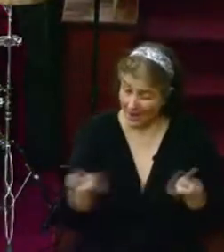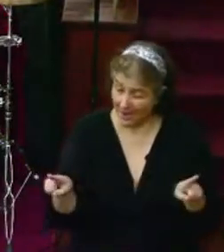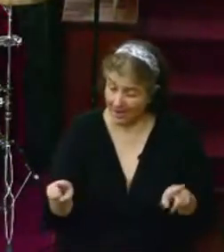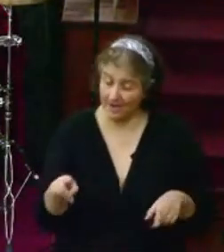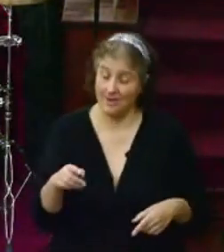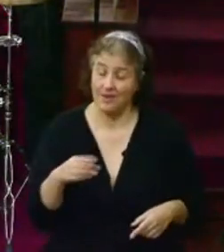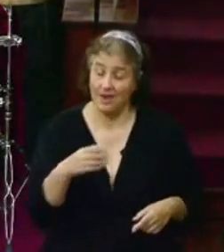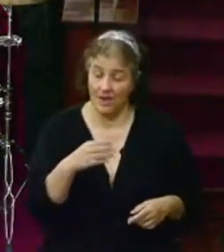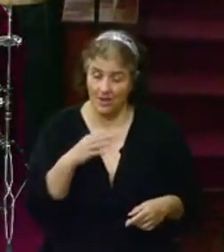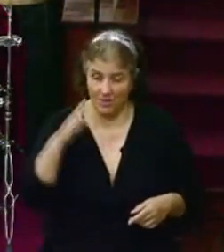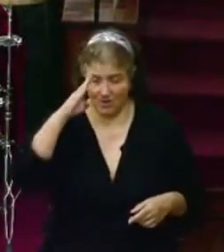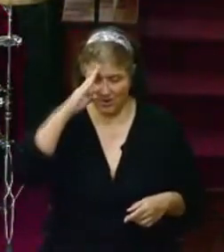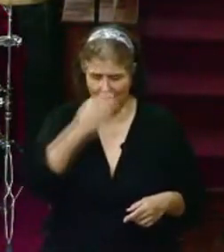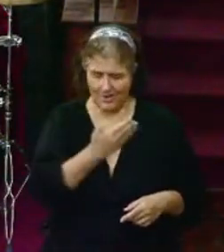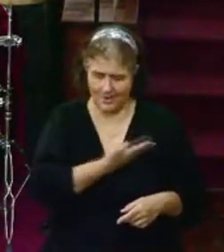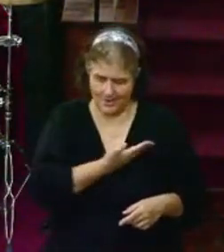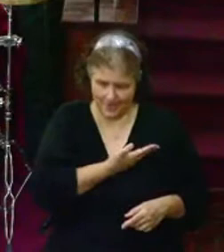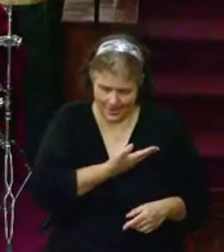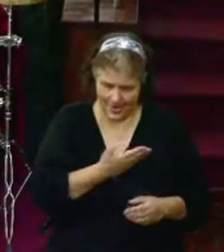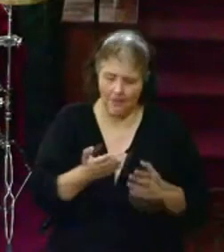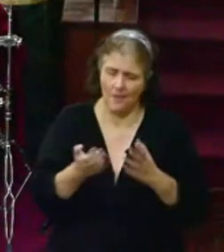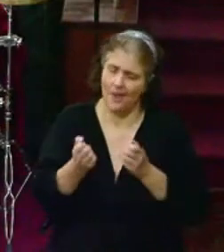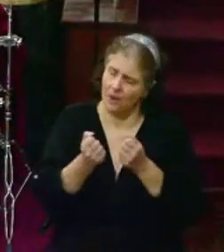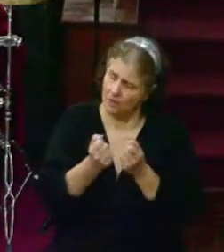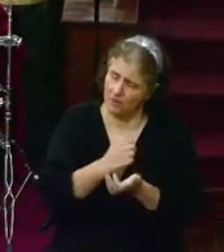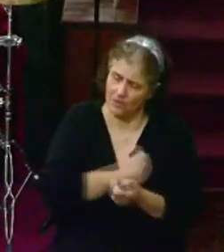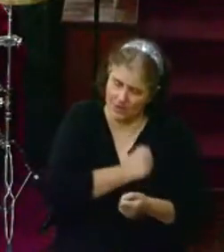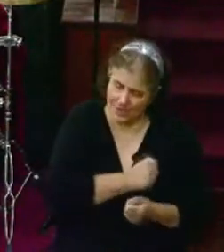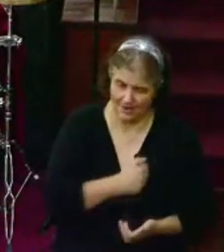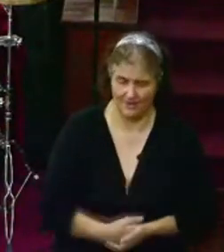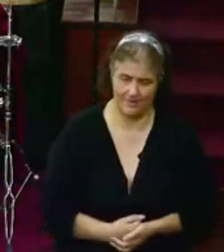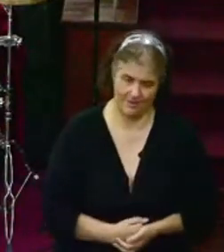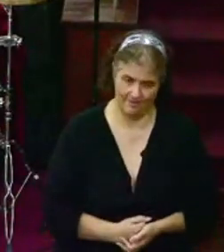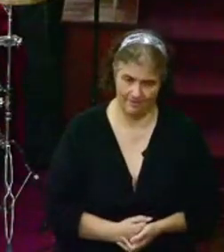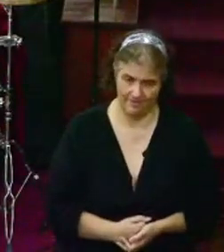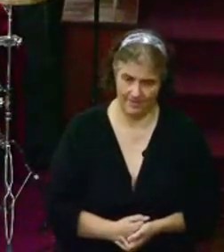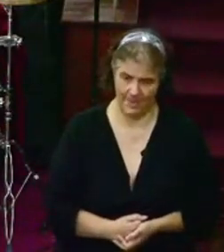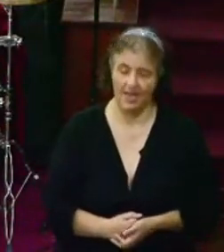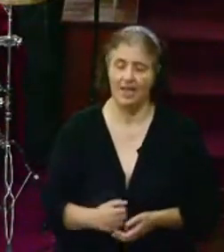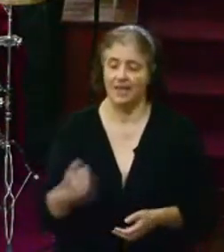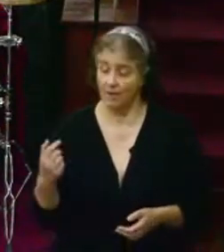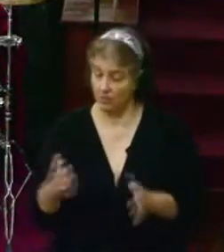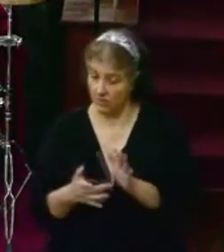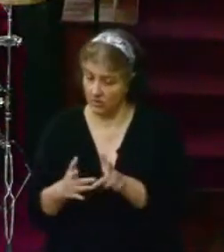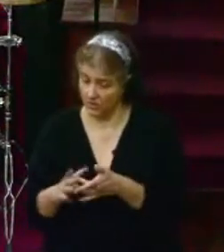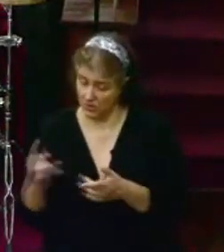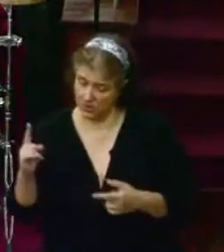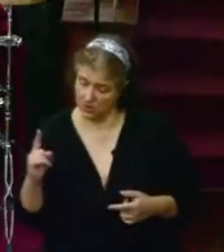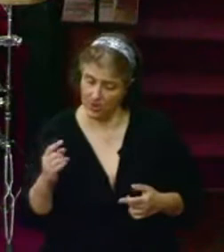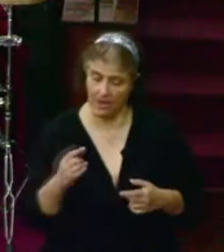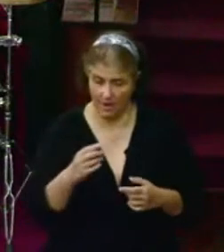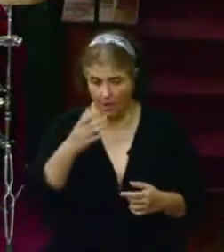Jesus está em Cafarnaum e por conta disso, irmãos, ele intercede, ele pede que algumas pessoas o